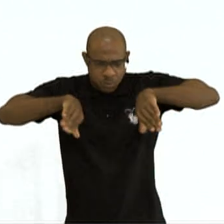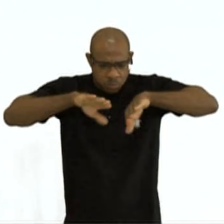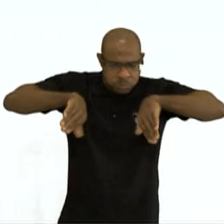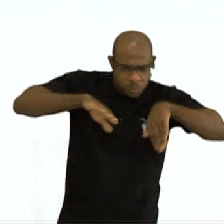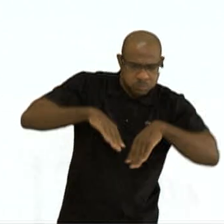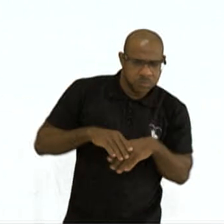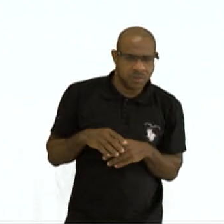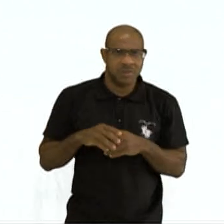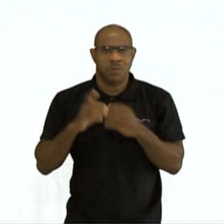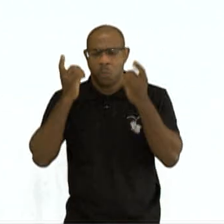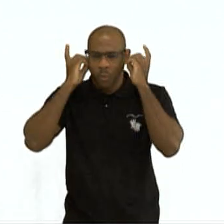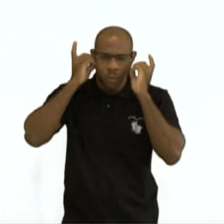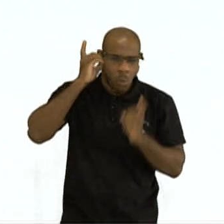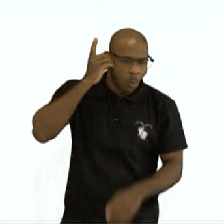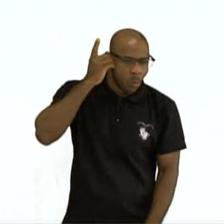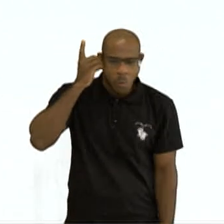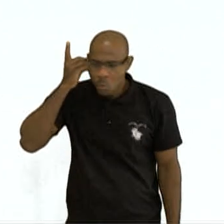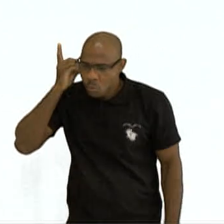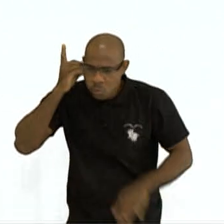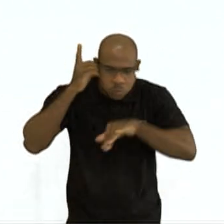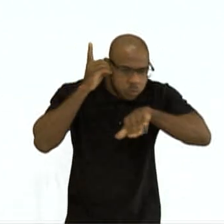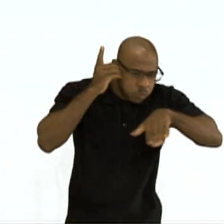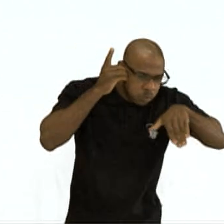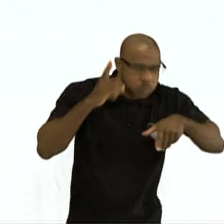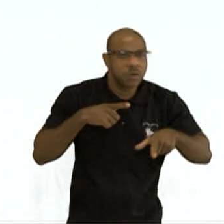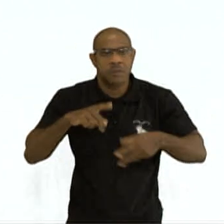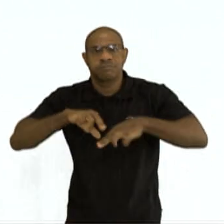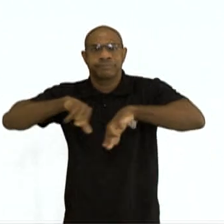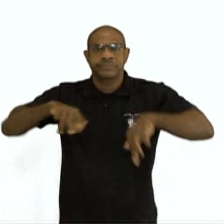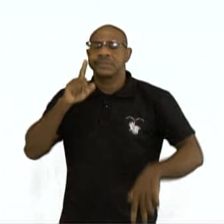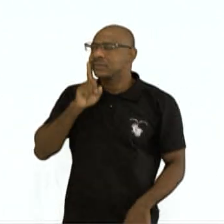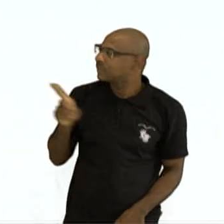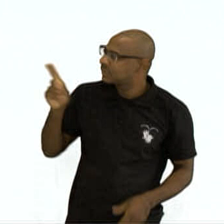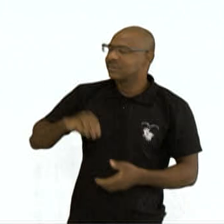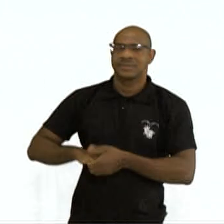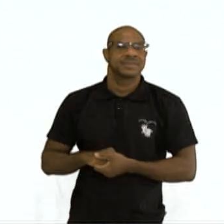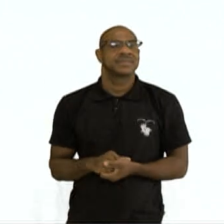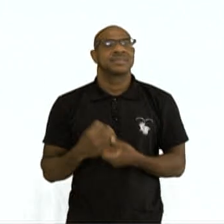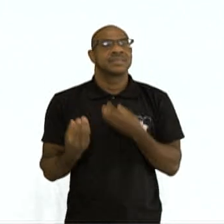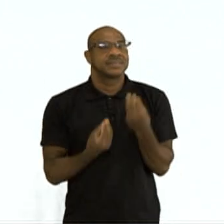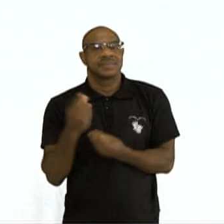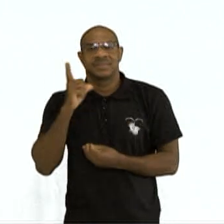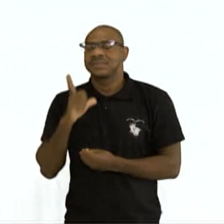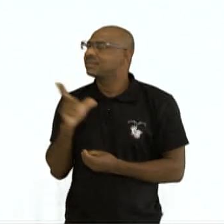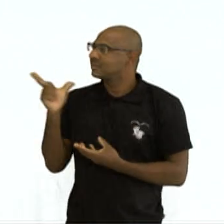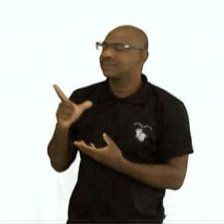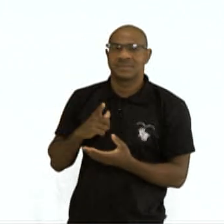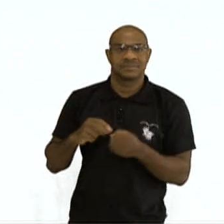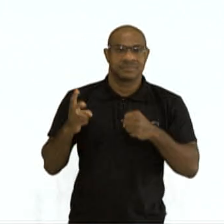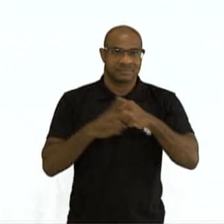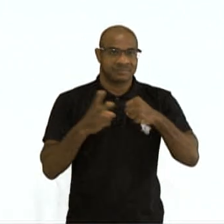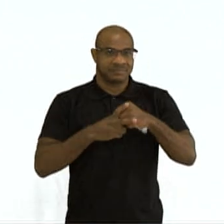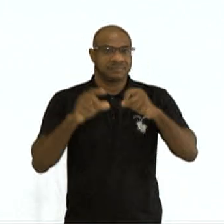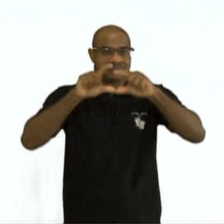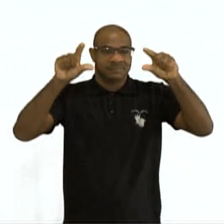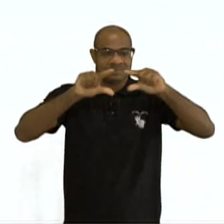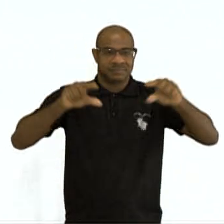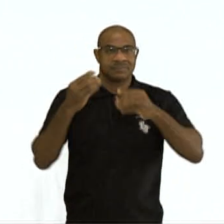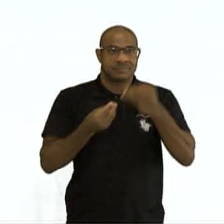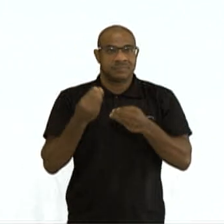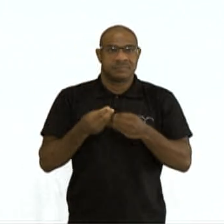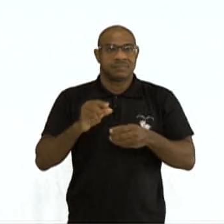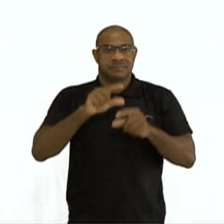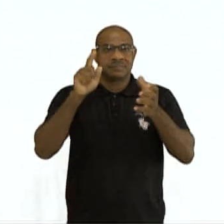bonitas. Essa daqui é um pouco maior na parte de cima, né? E aí, a parte verbal diz assim, ó.